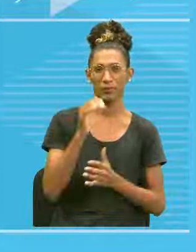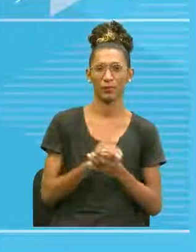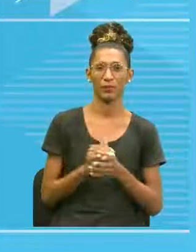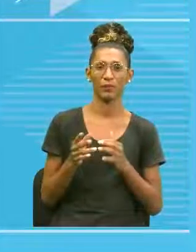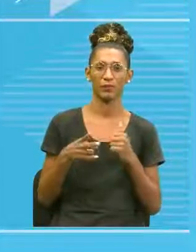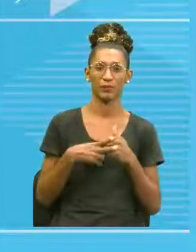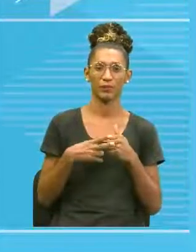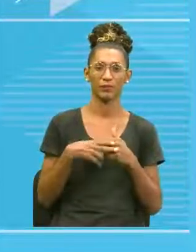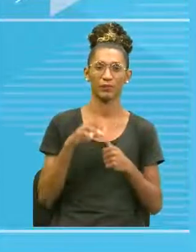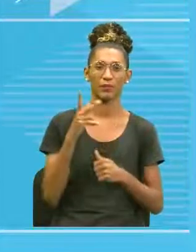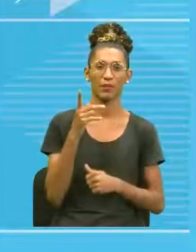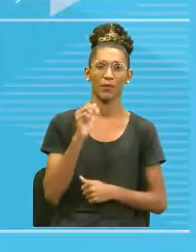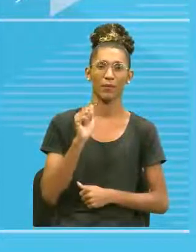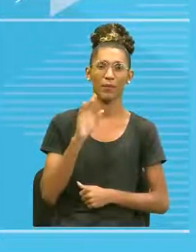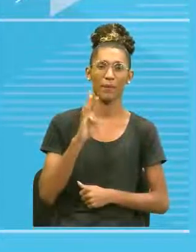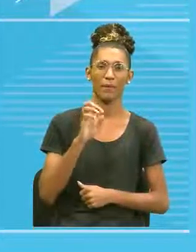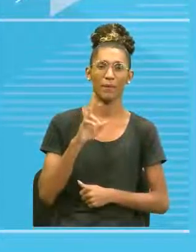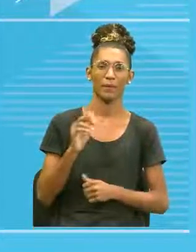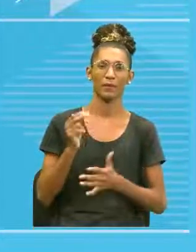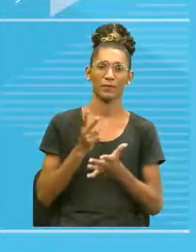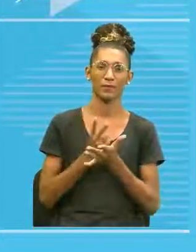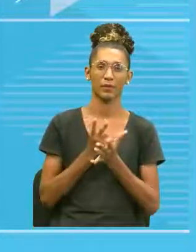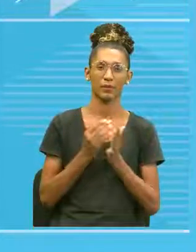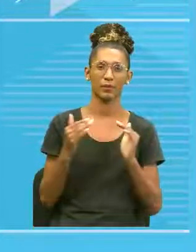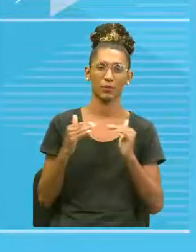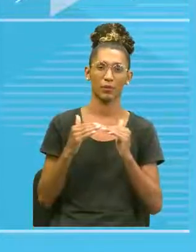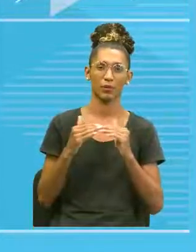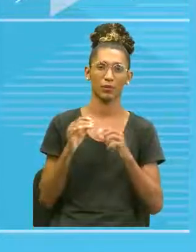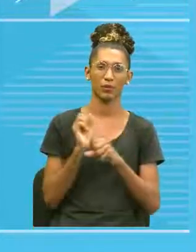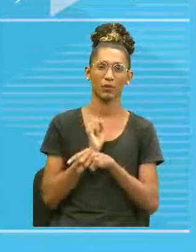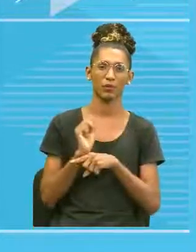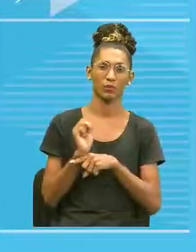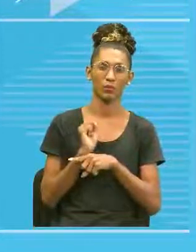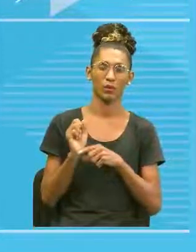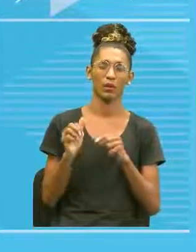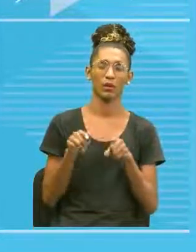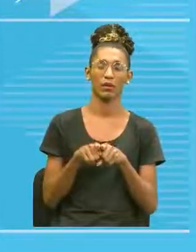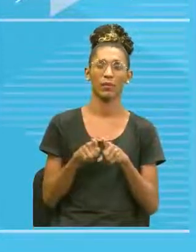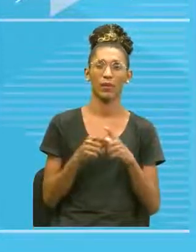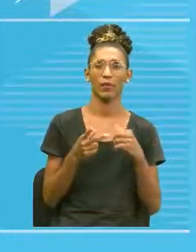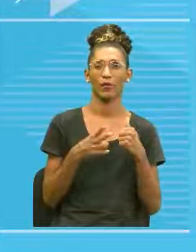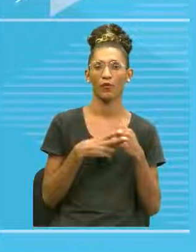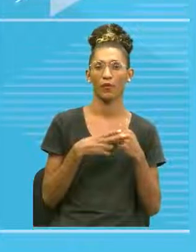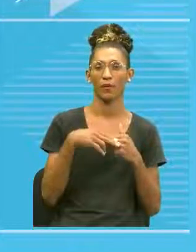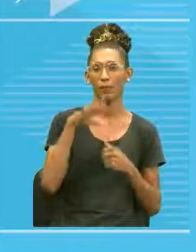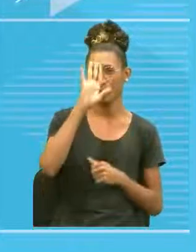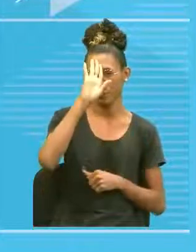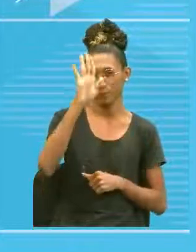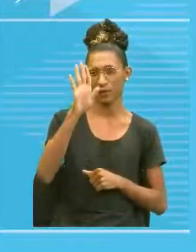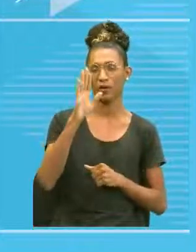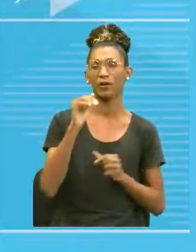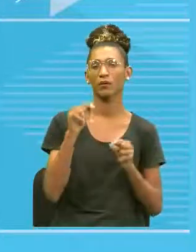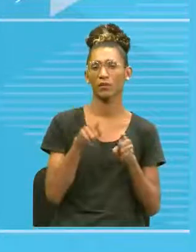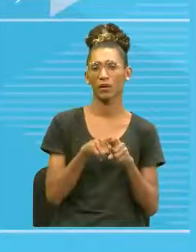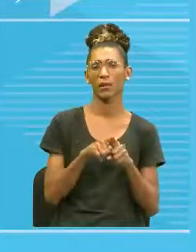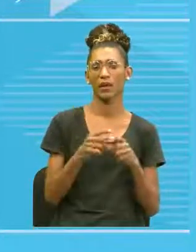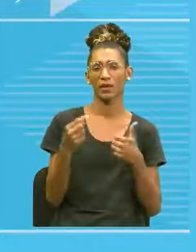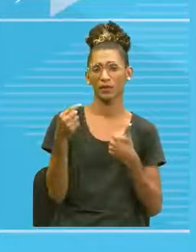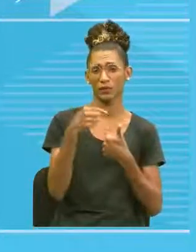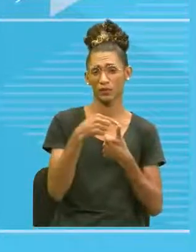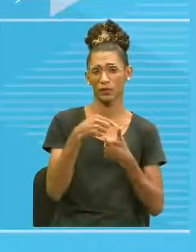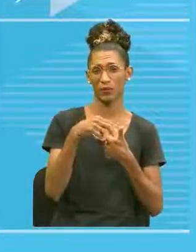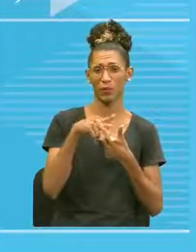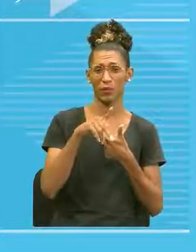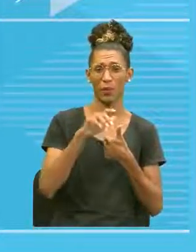verbo haver ele concorda com o sujeito e o verbo da ação um verbo principal esse vai no particípio